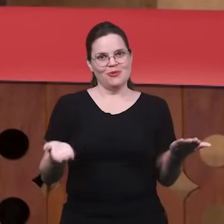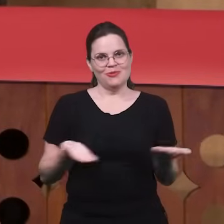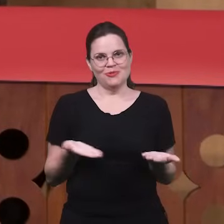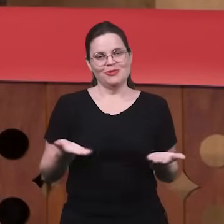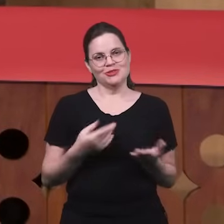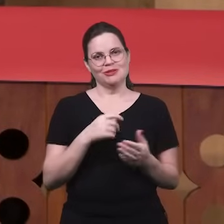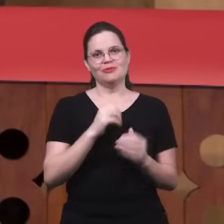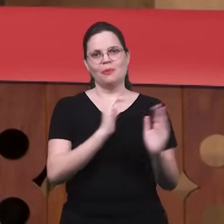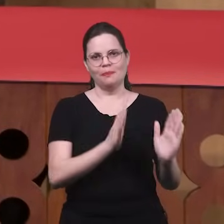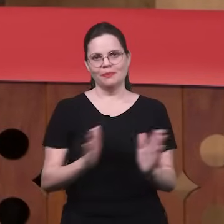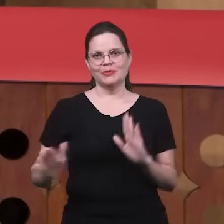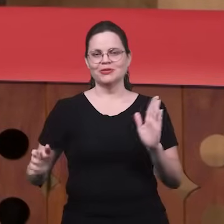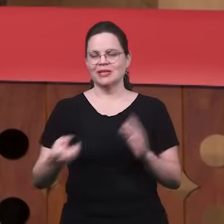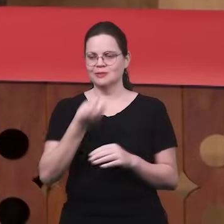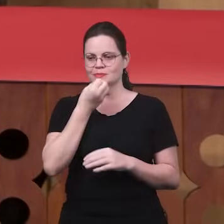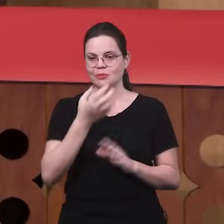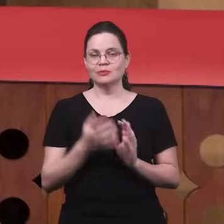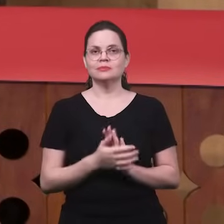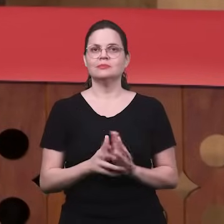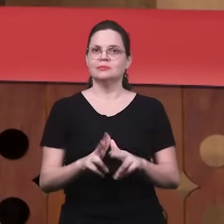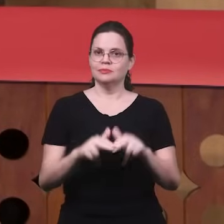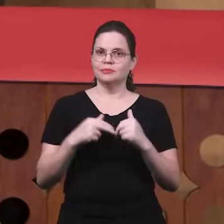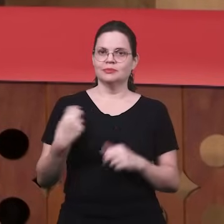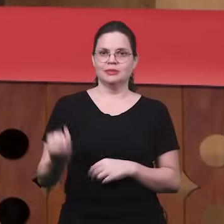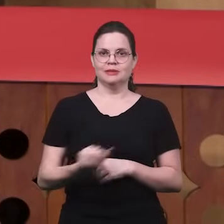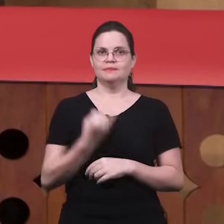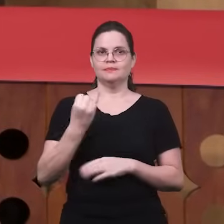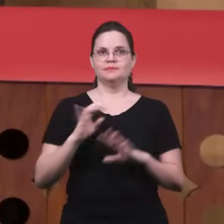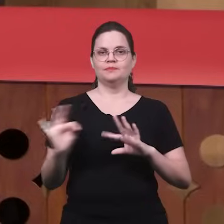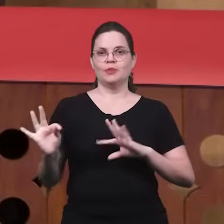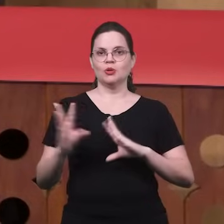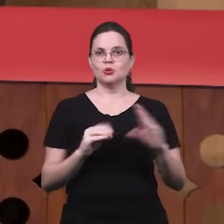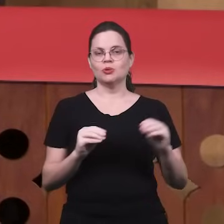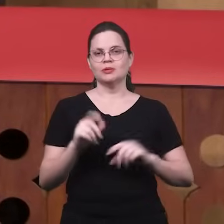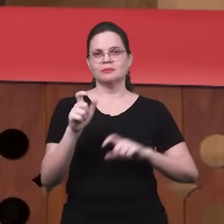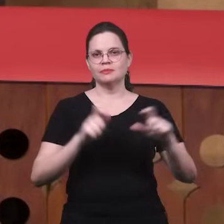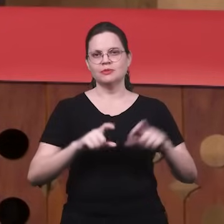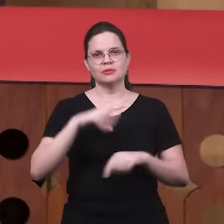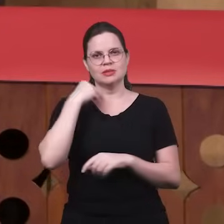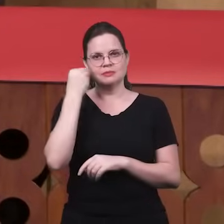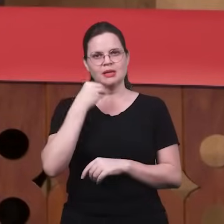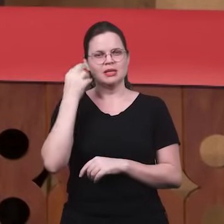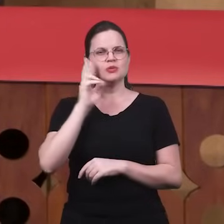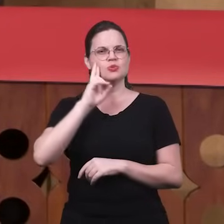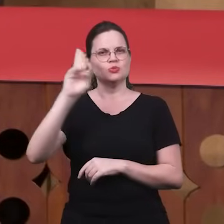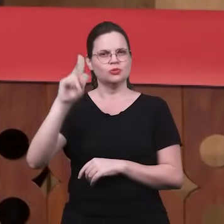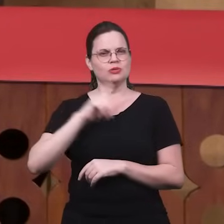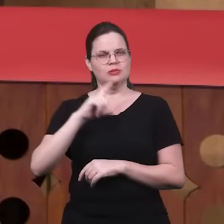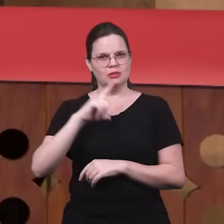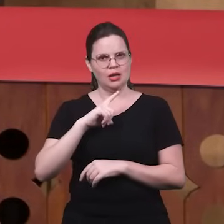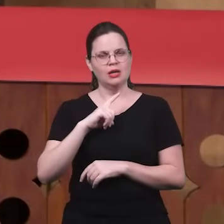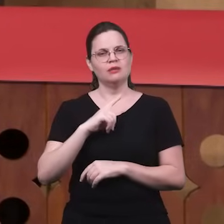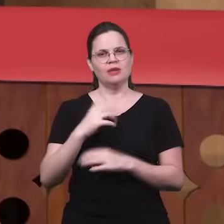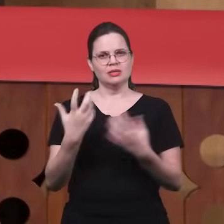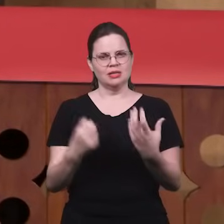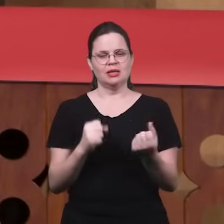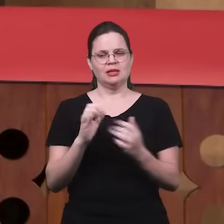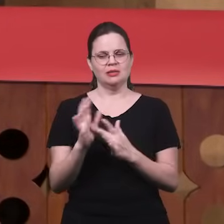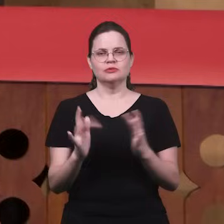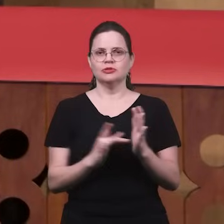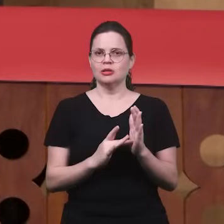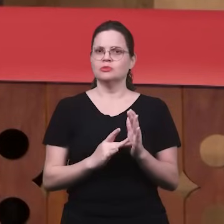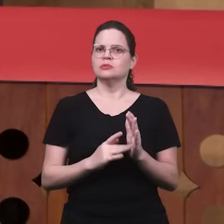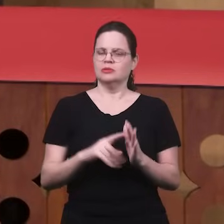aí. Então, por isso que é importante todos que tiverem uma experiência de conversão,